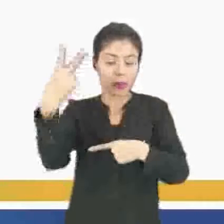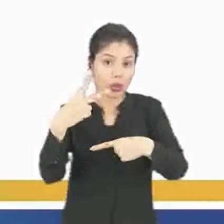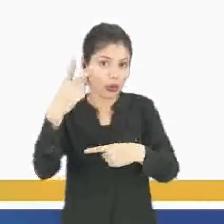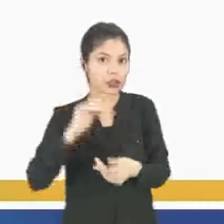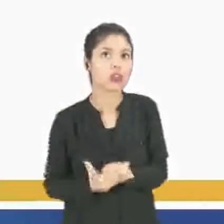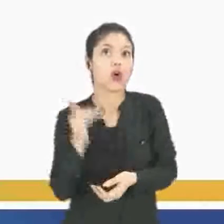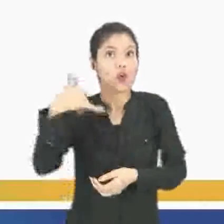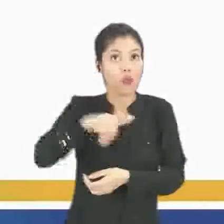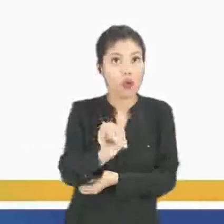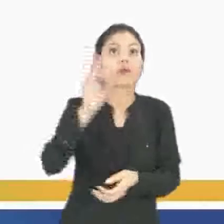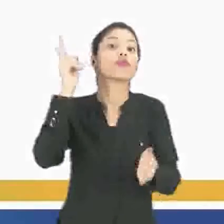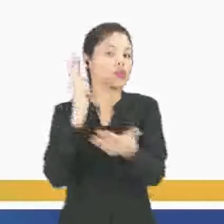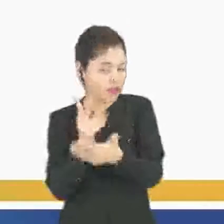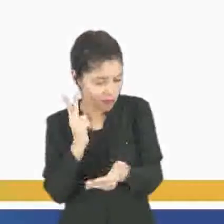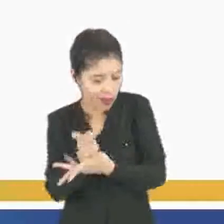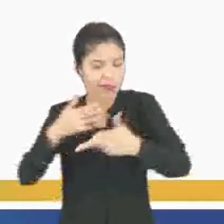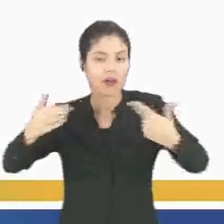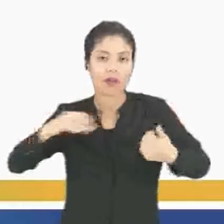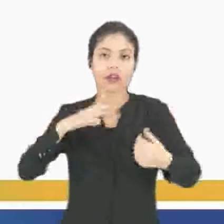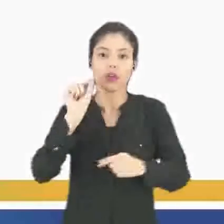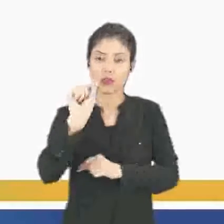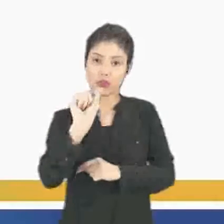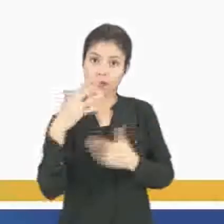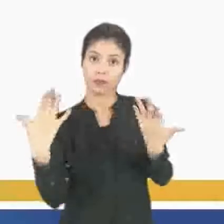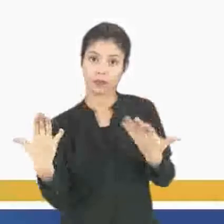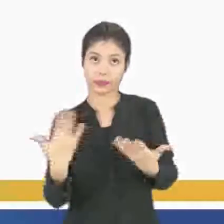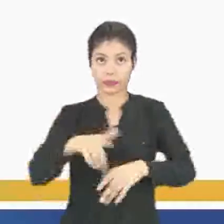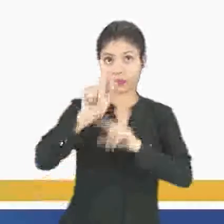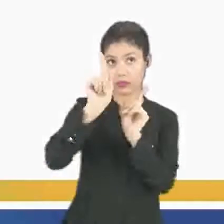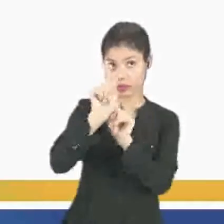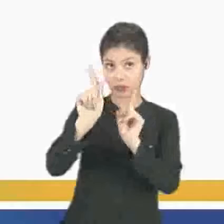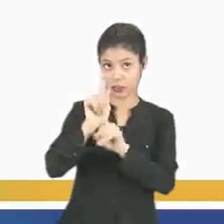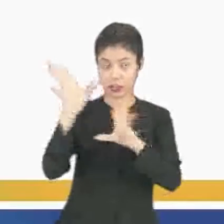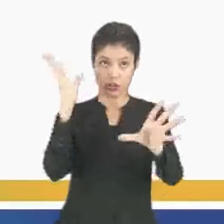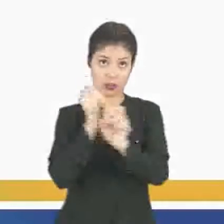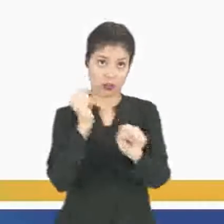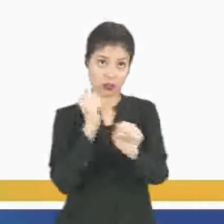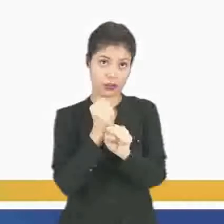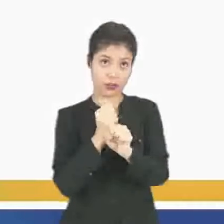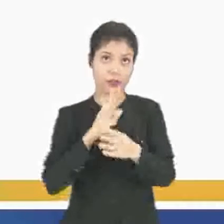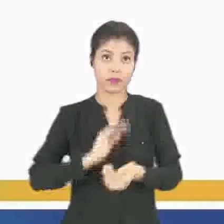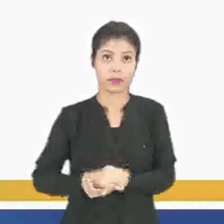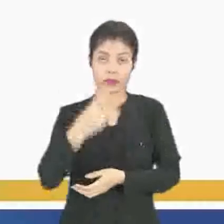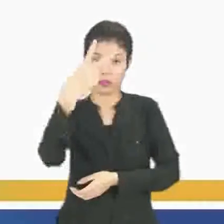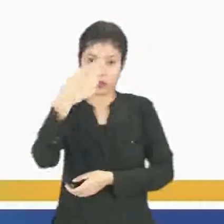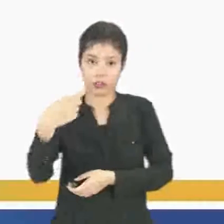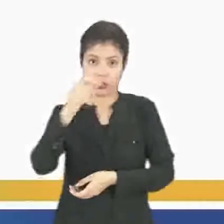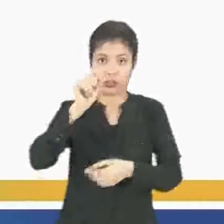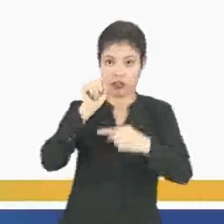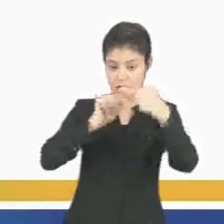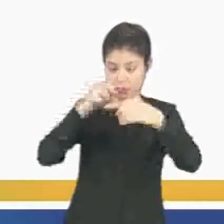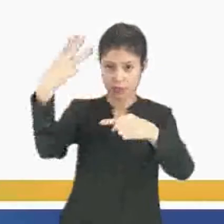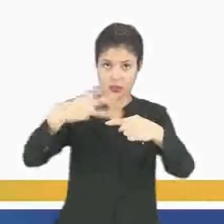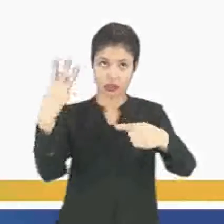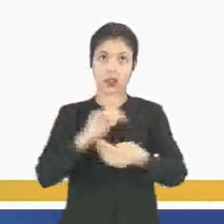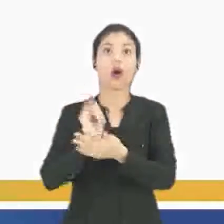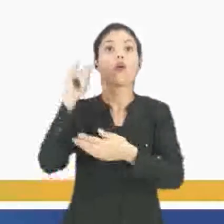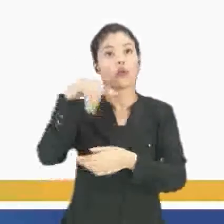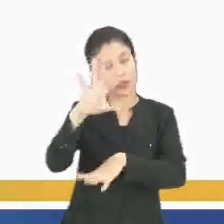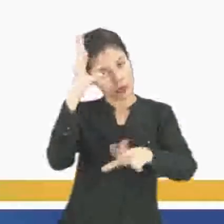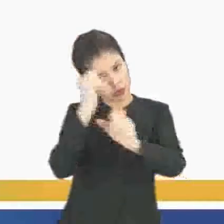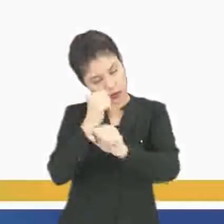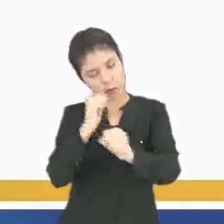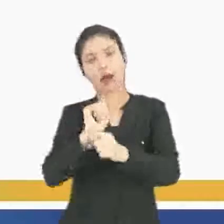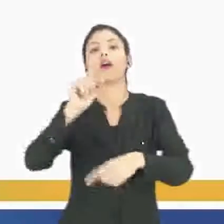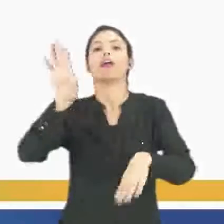2. O YG do mesmo jeito. Então, o G vai ser somar as coordenadas de x e dividir por 3, e o Y